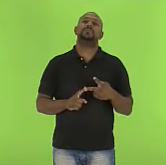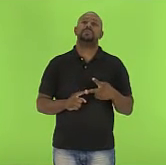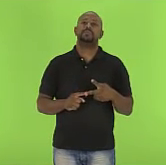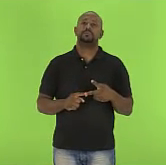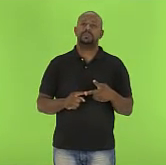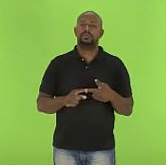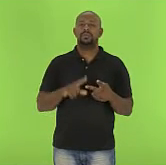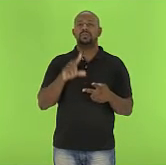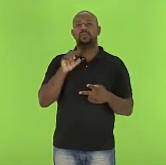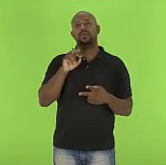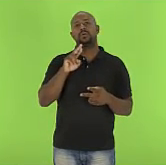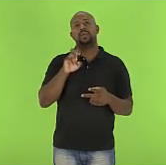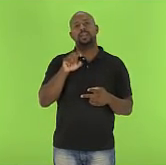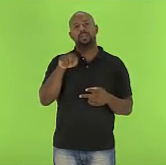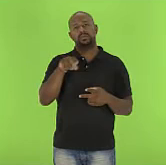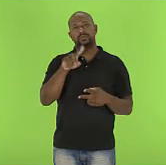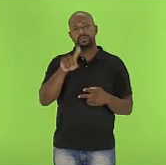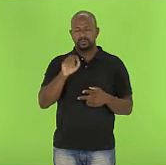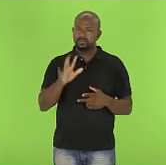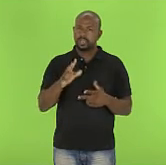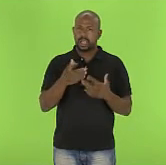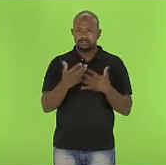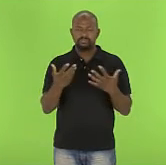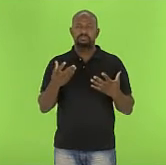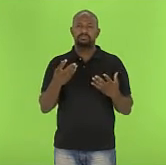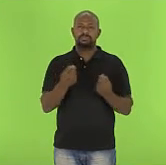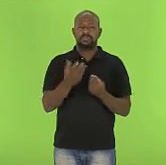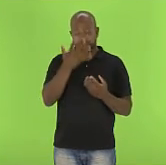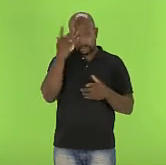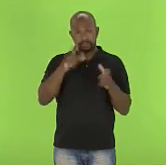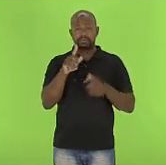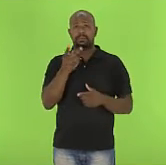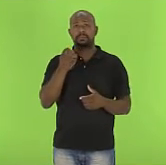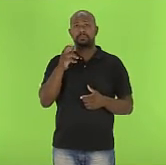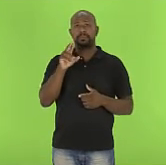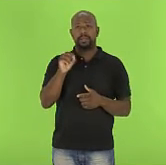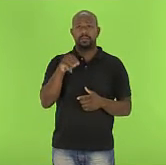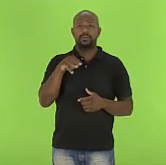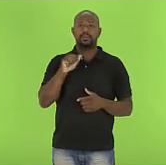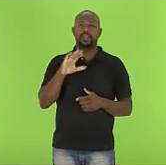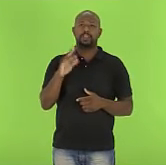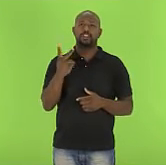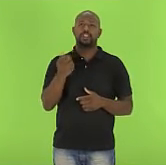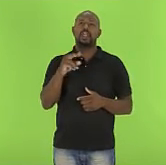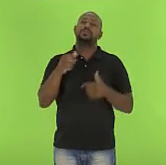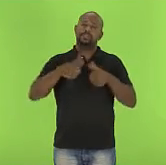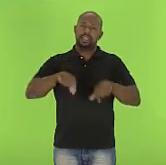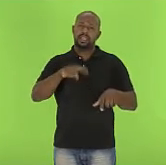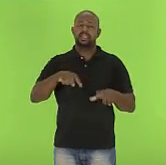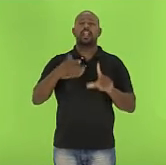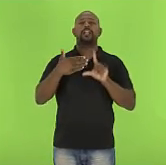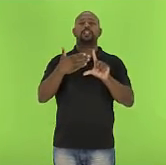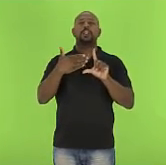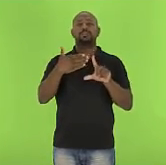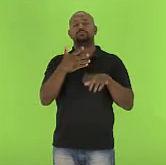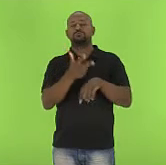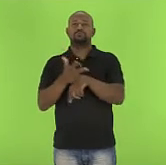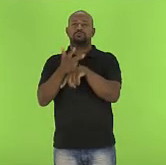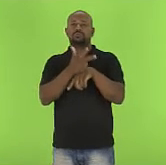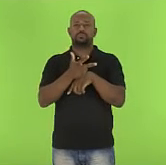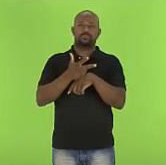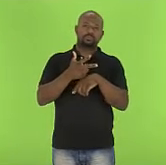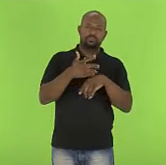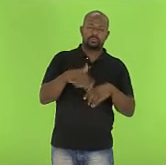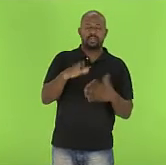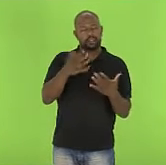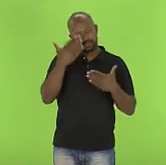pessoas. Lorenzo Ciambelli, tem 30 pessoas, já chegaram. E o Pedro Machado, que está fazendo essa transmissão também. Parceiro. A